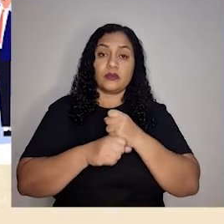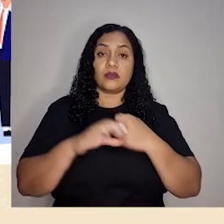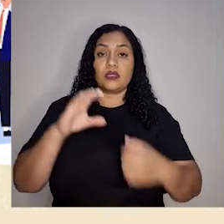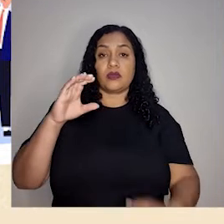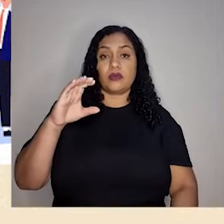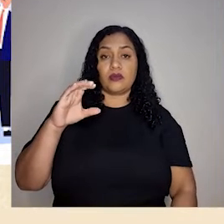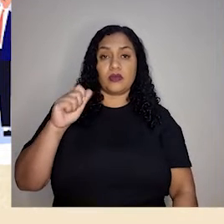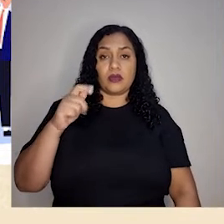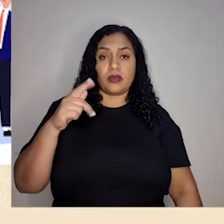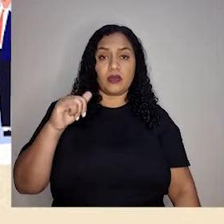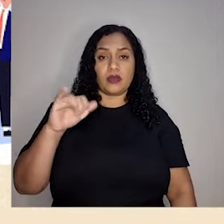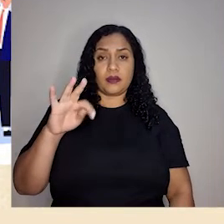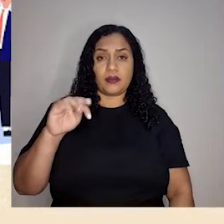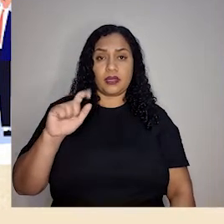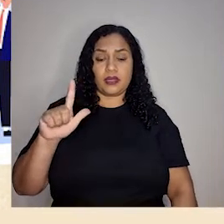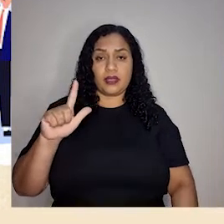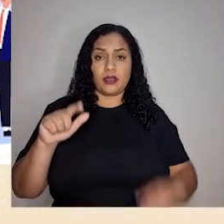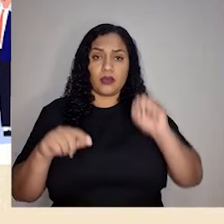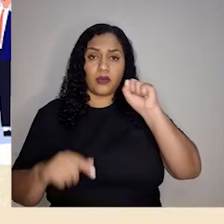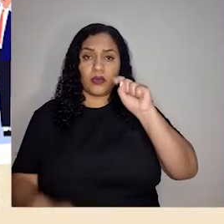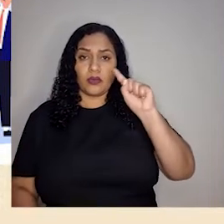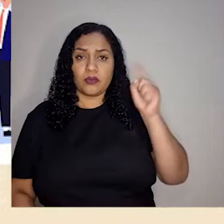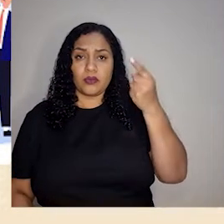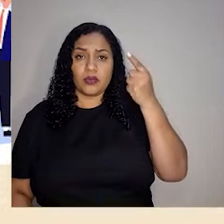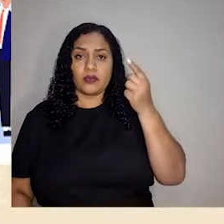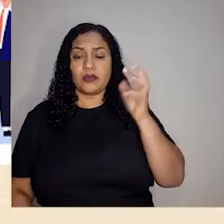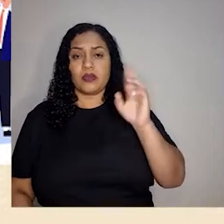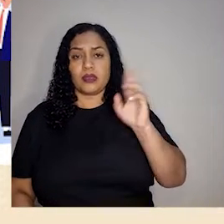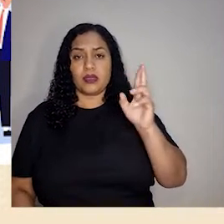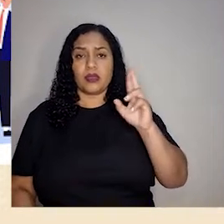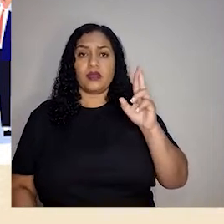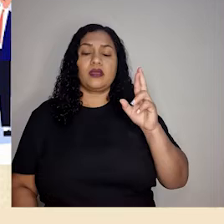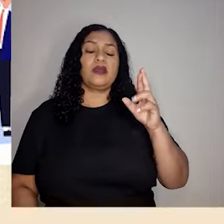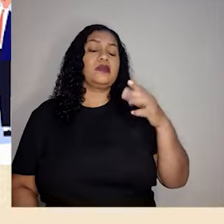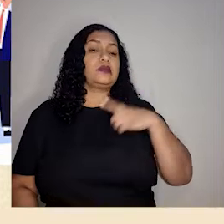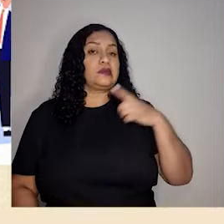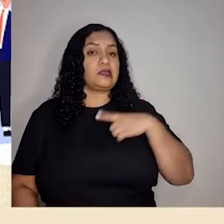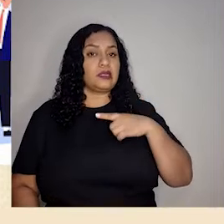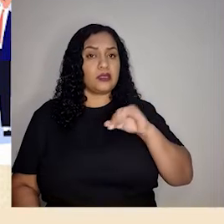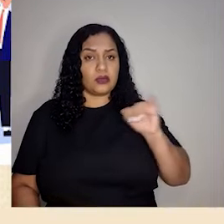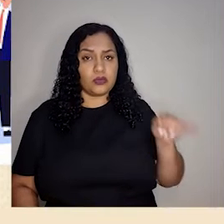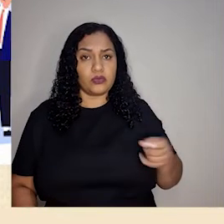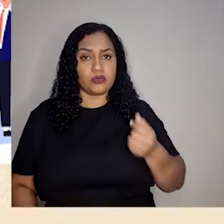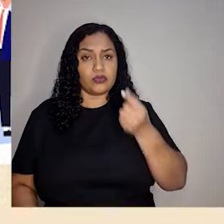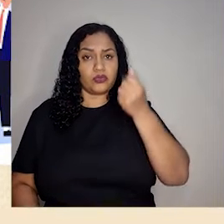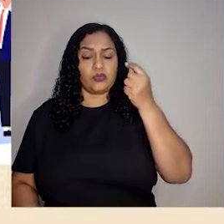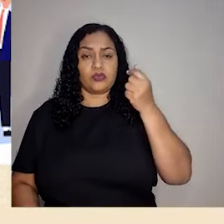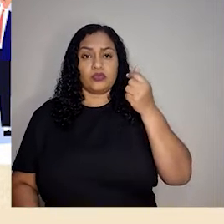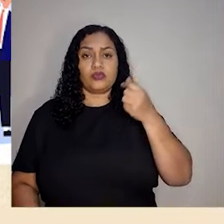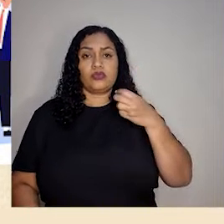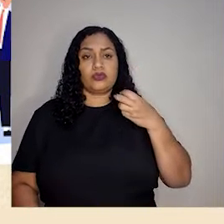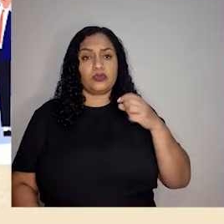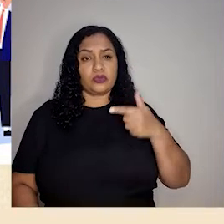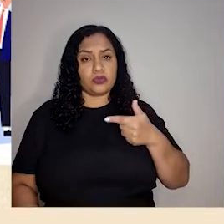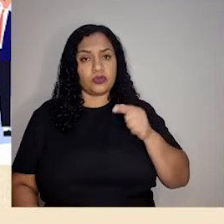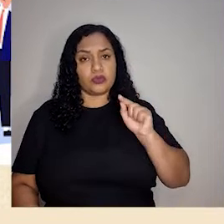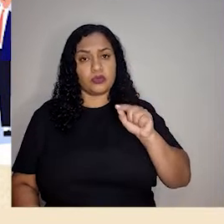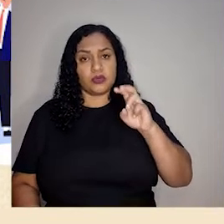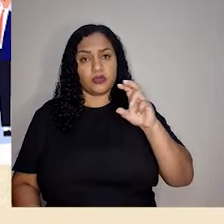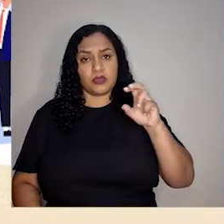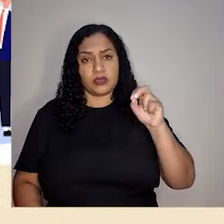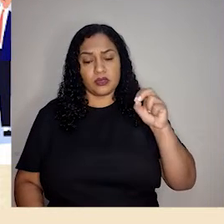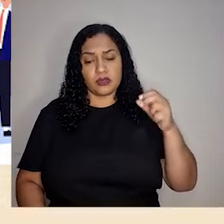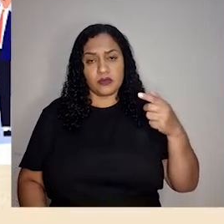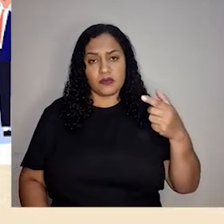8.000 Gere juros de 3.520 dois anos a juros compostos